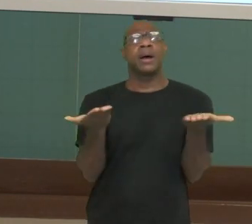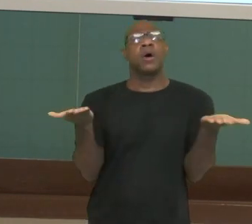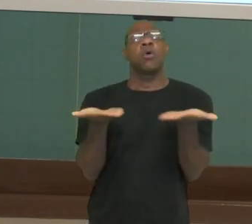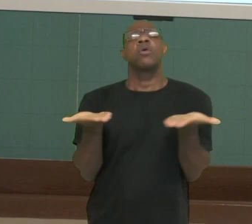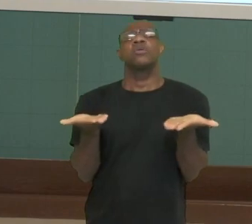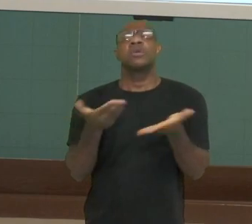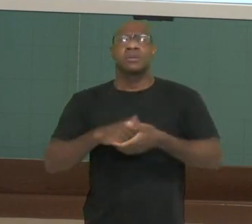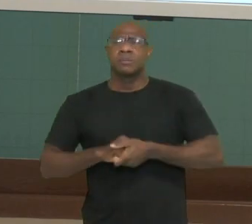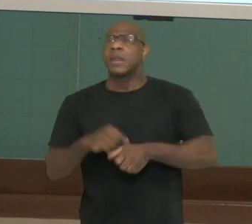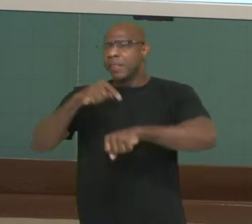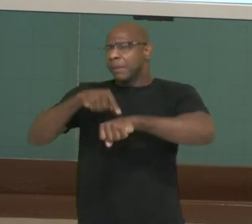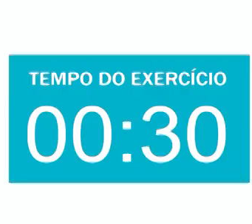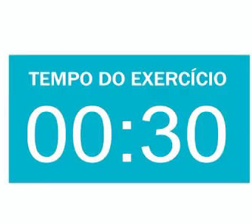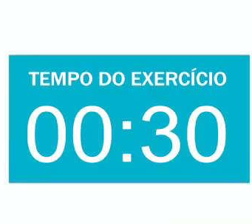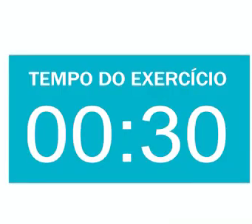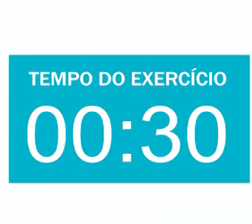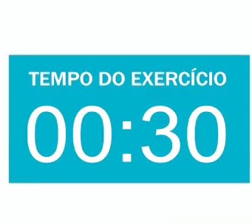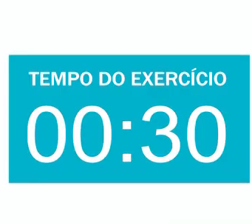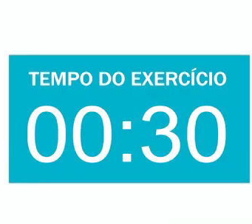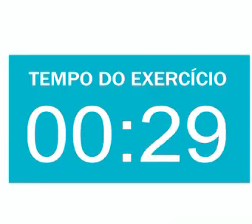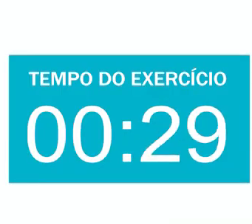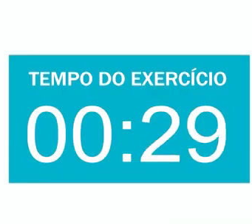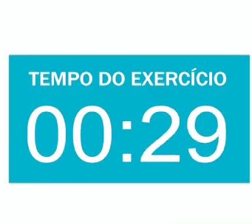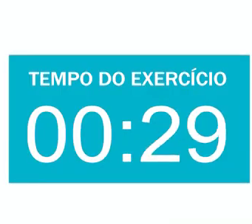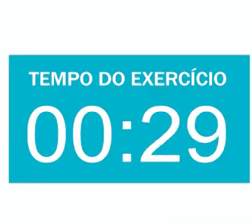hoje? Um tempinho para você pensar.